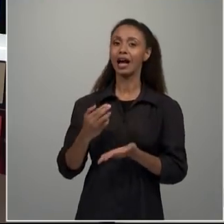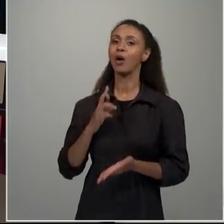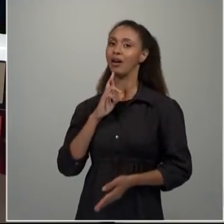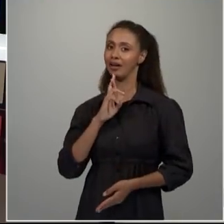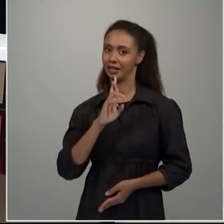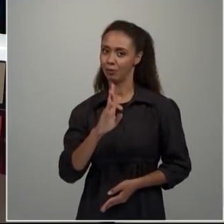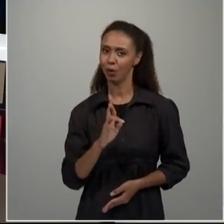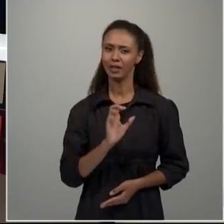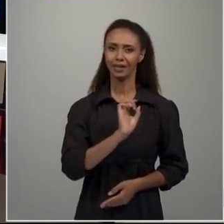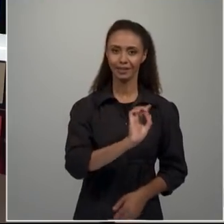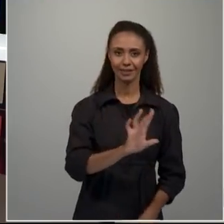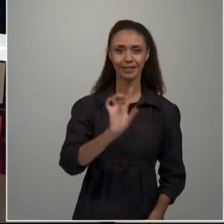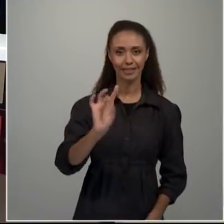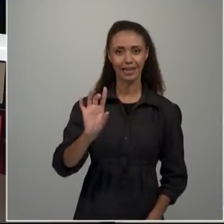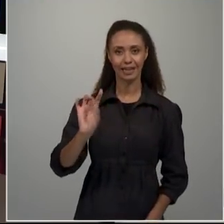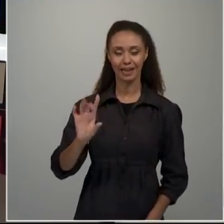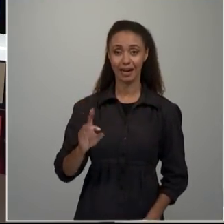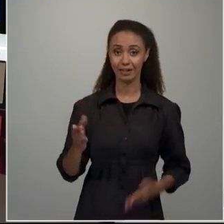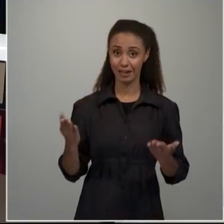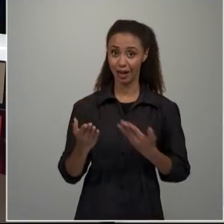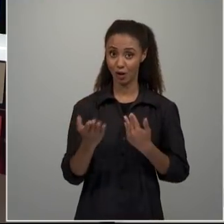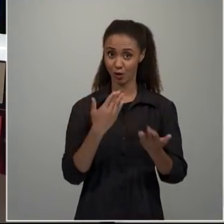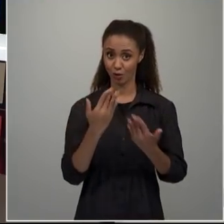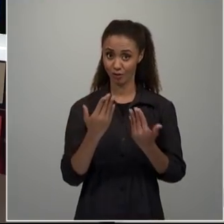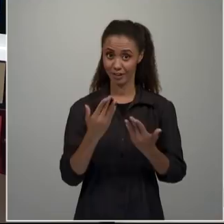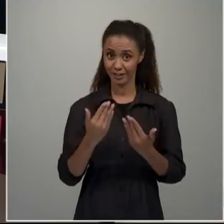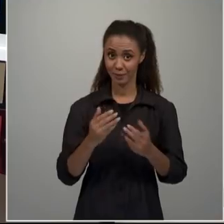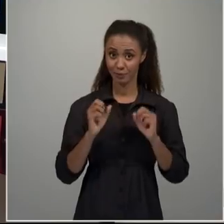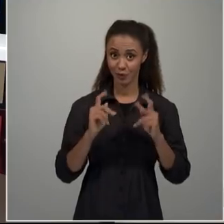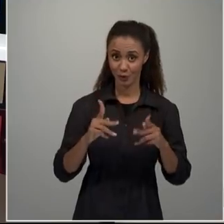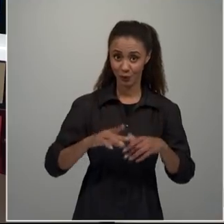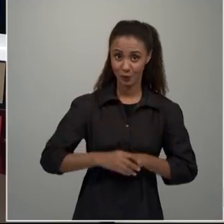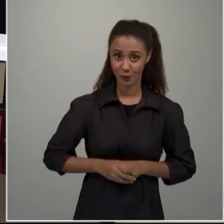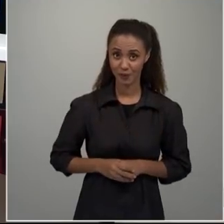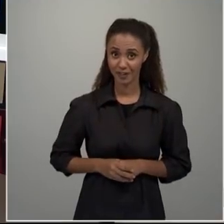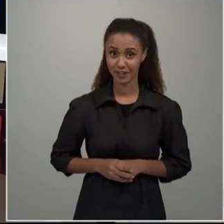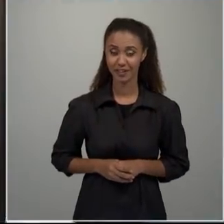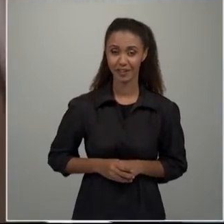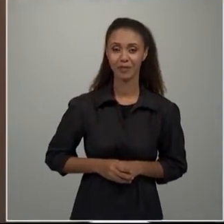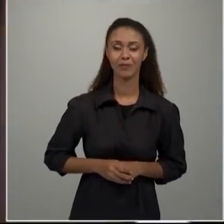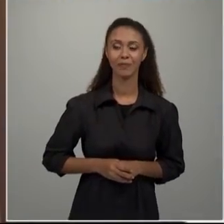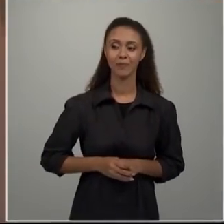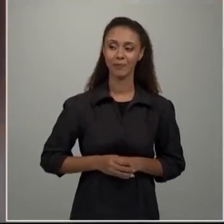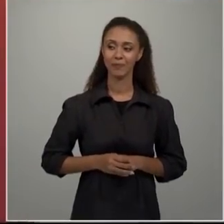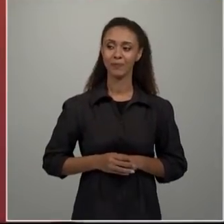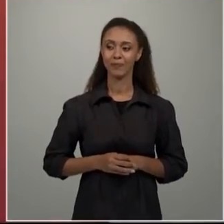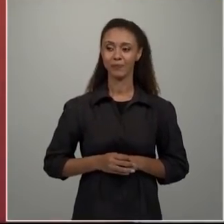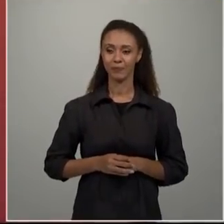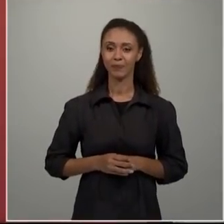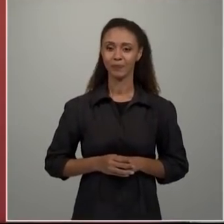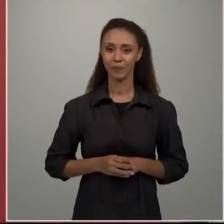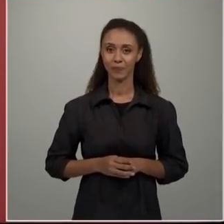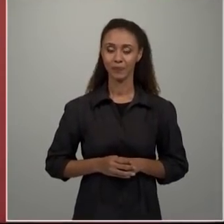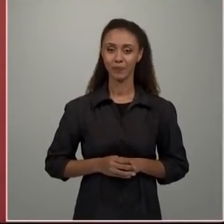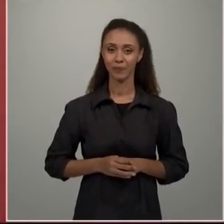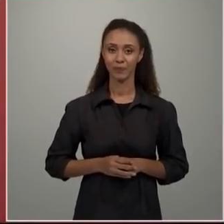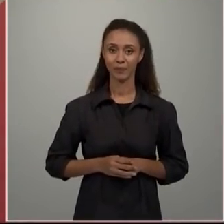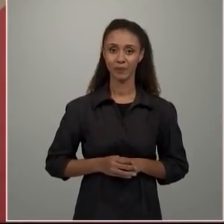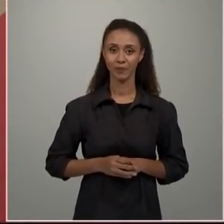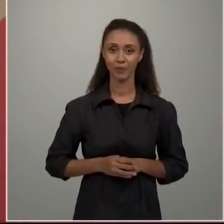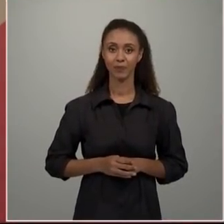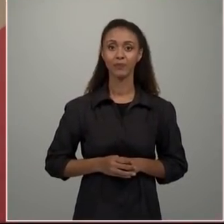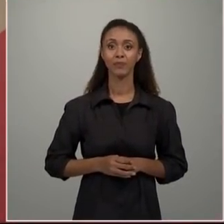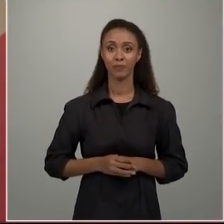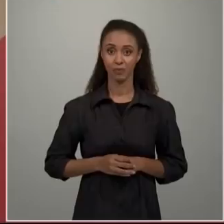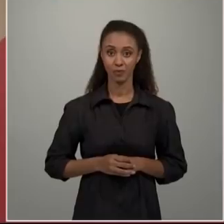uma então agora nós vamos conversar eu vou mudar de lugar e aí eu vou responder às perguntas de você tudo bem então vamos